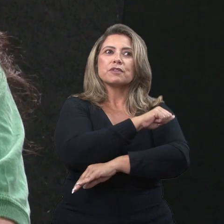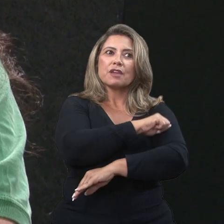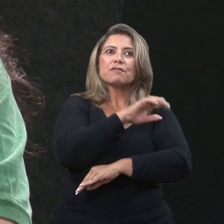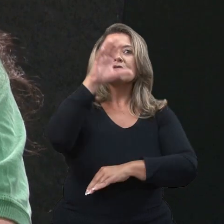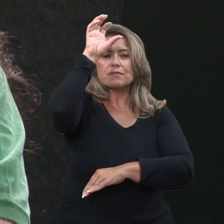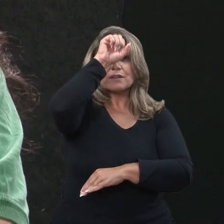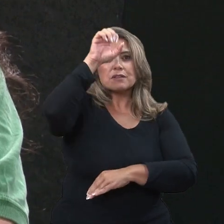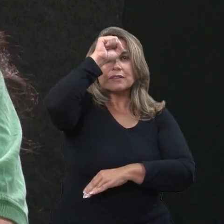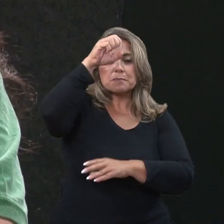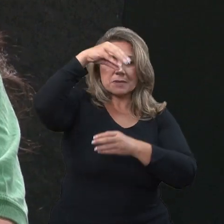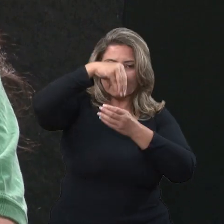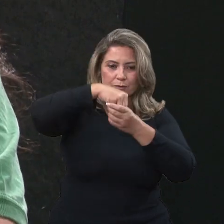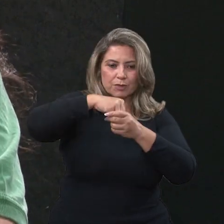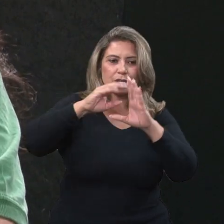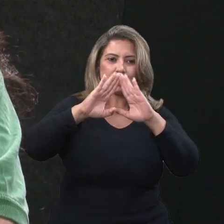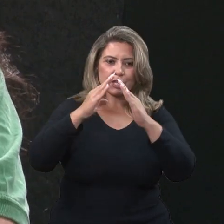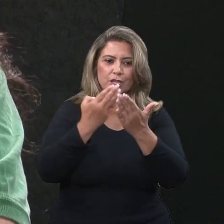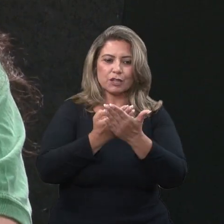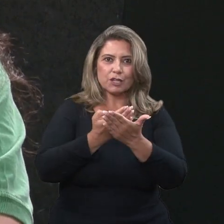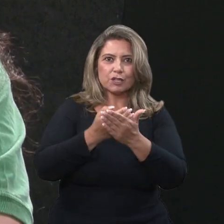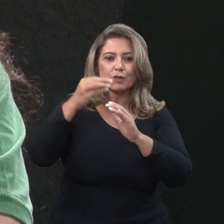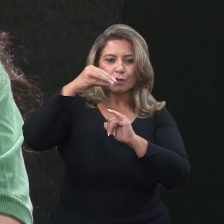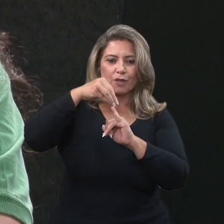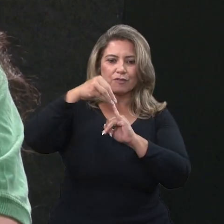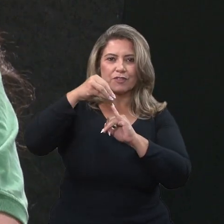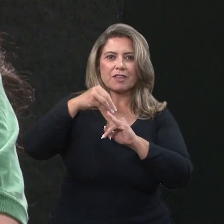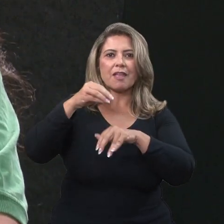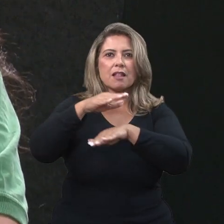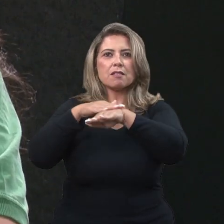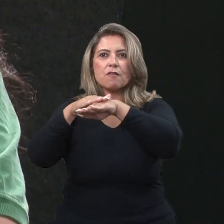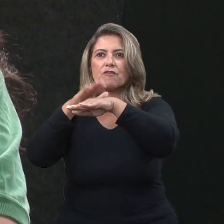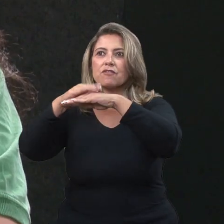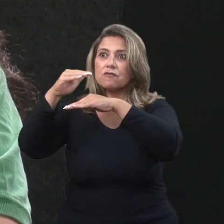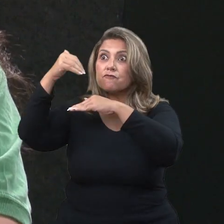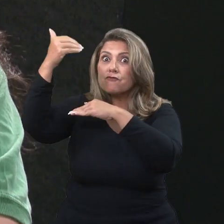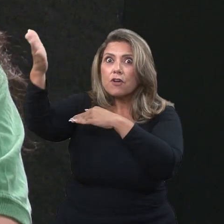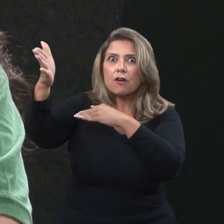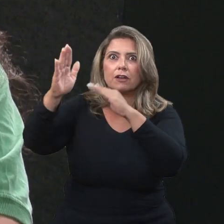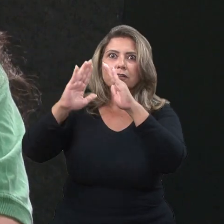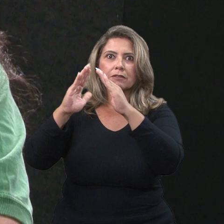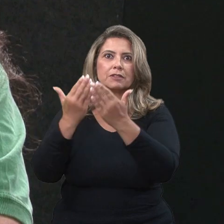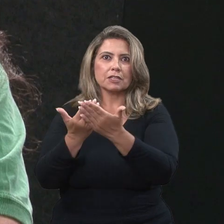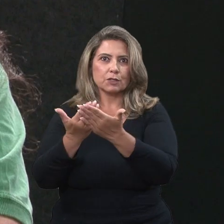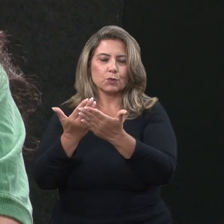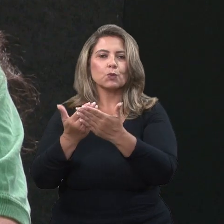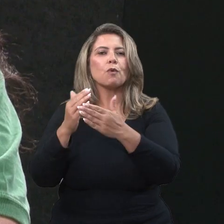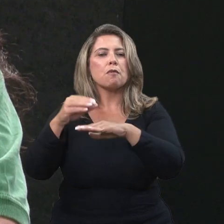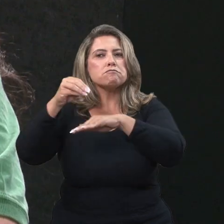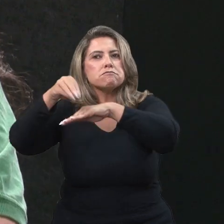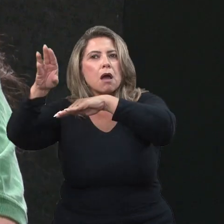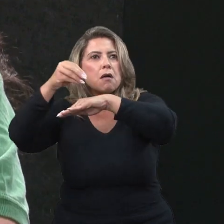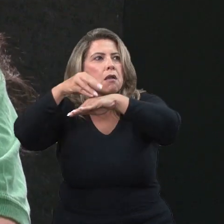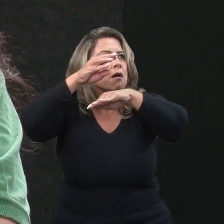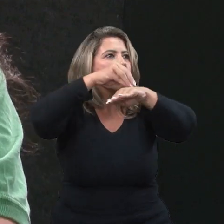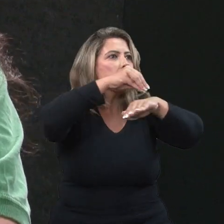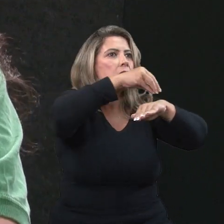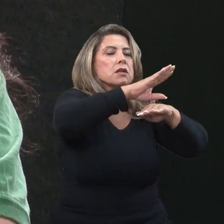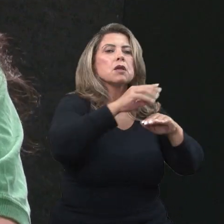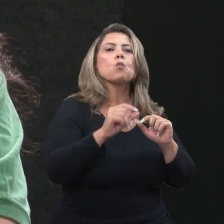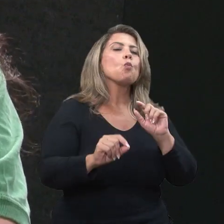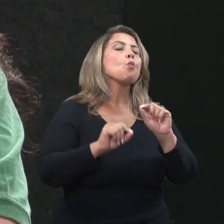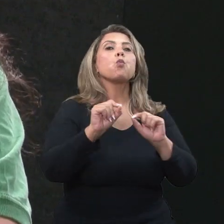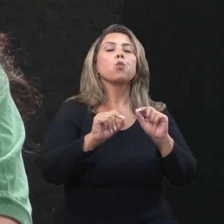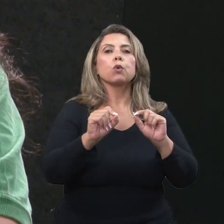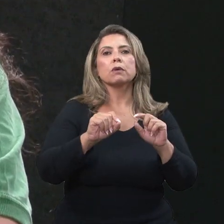aprendem aqui, e assim a gente vai mudando aos pouquinhos uma realidade que a gente quer transformar. O que seria uma situação de